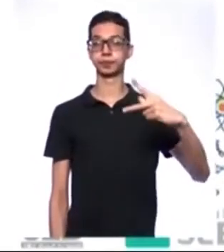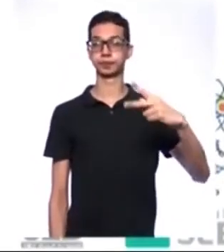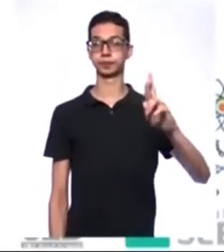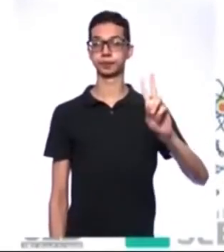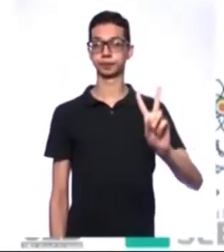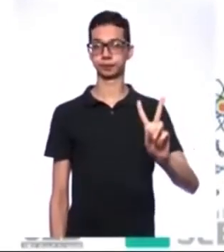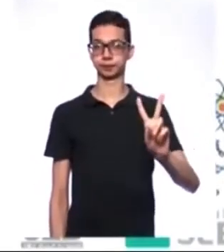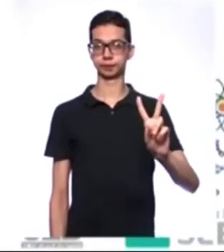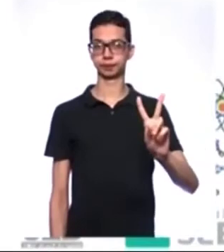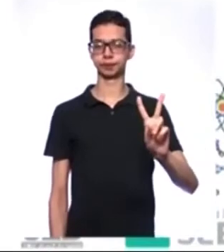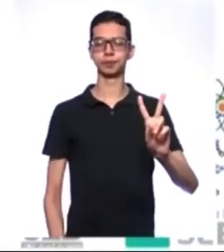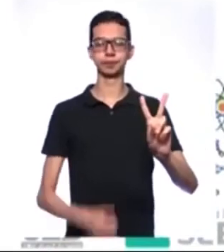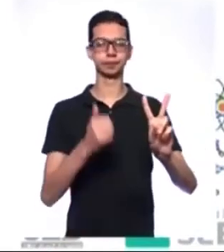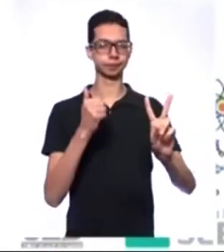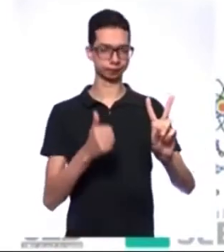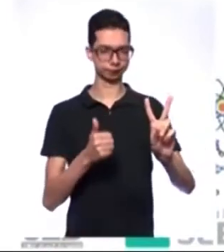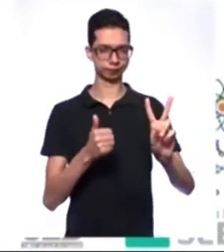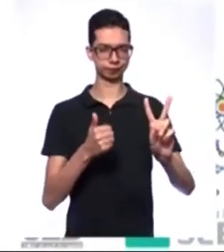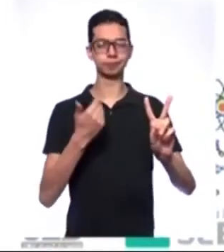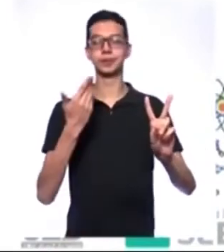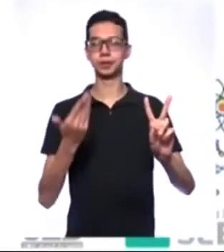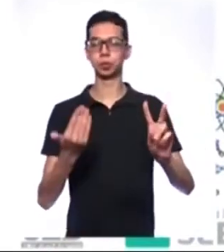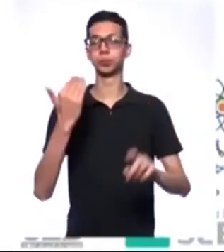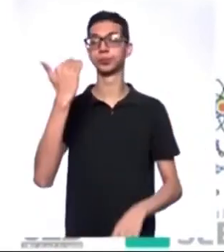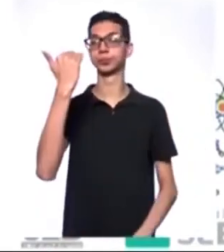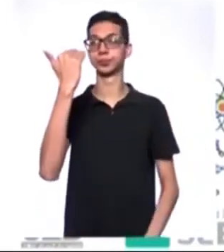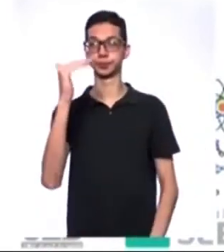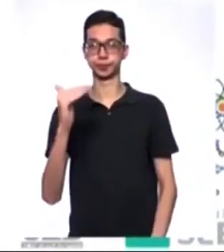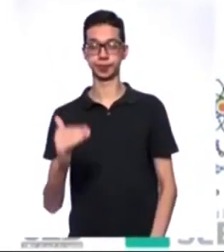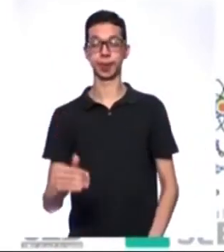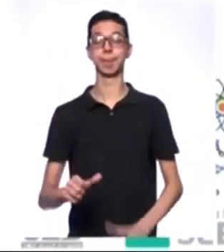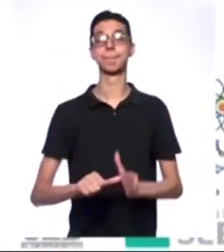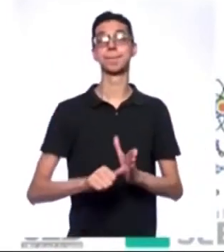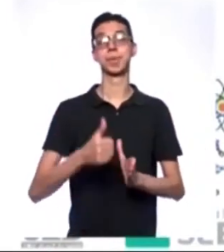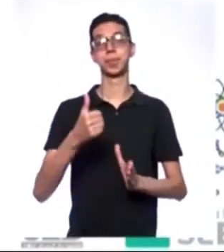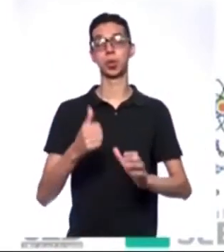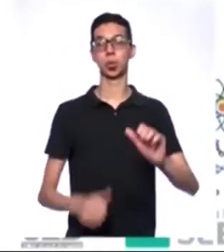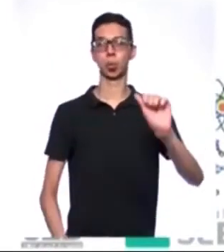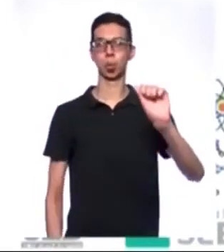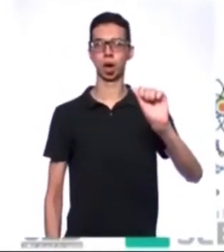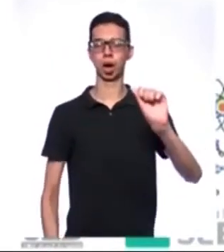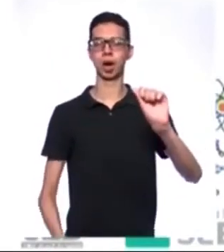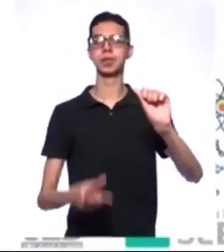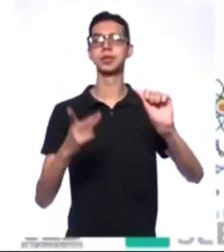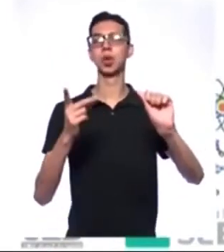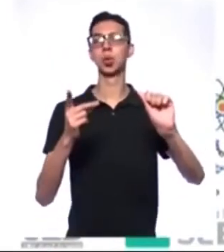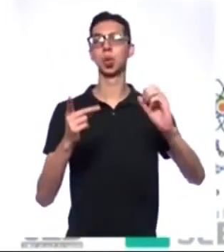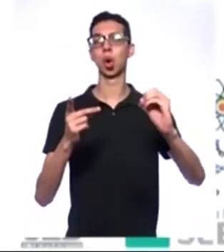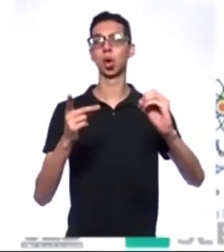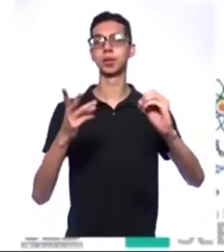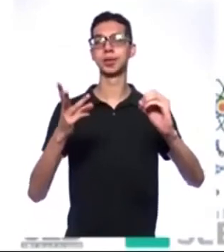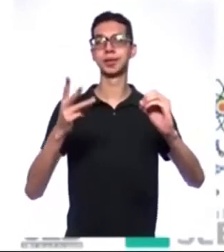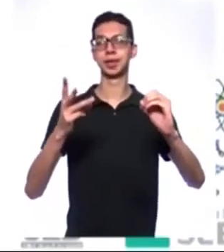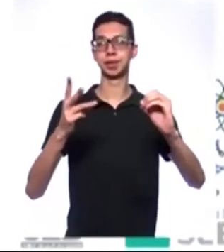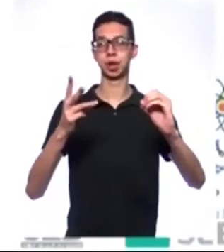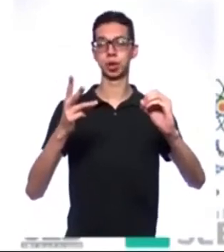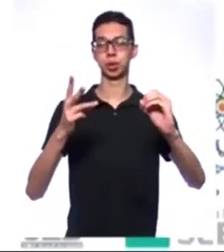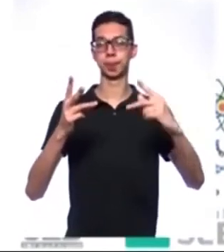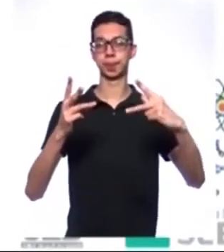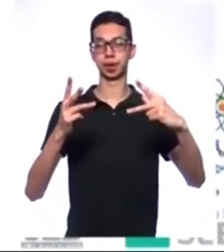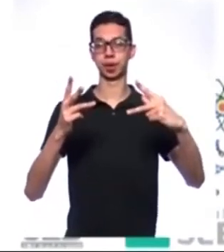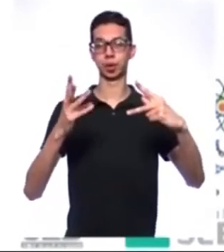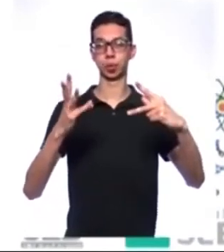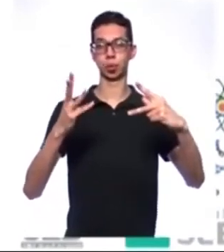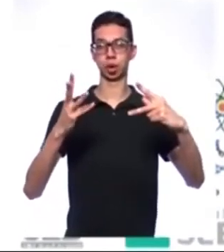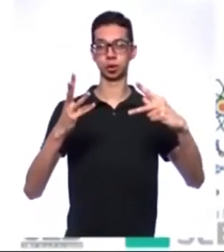prv Tornado tão na ordem alfabética a primeira ou a segunda ó Tem que ser ao pé quartel